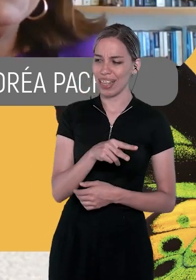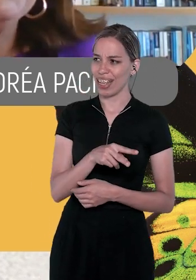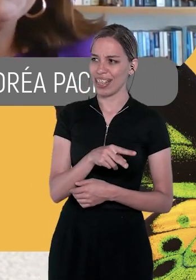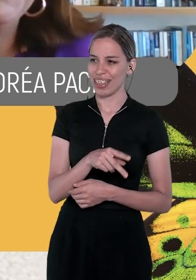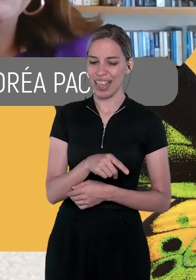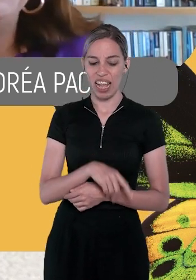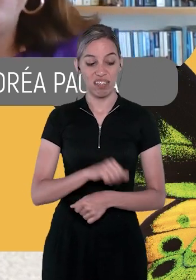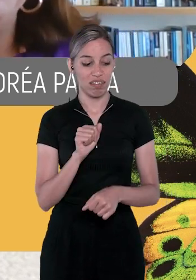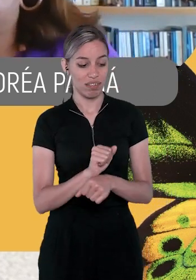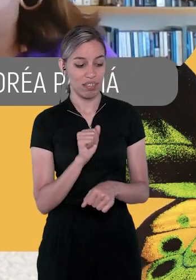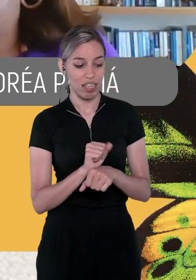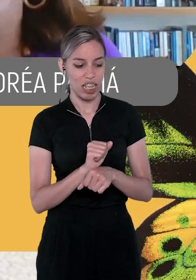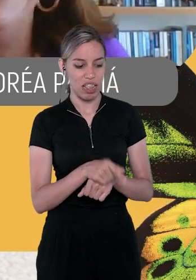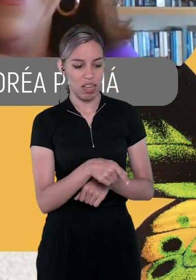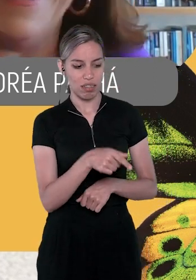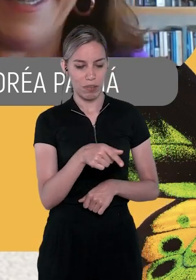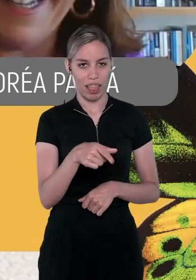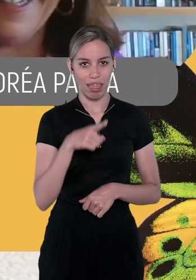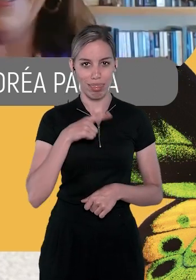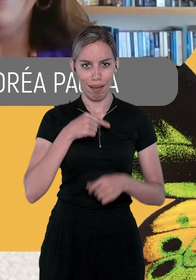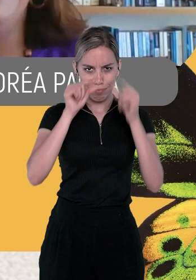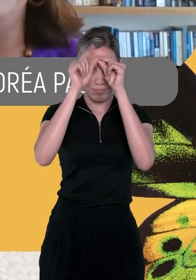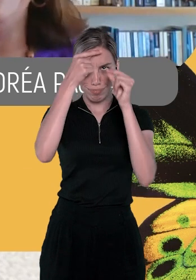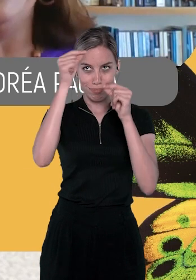está esperando uma estrela na testa?